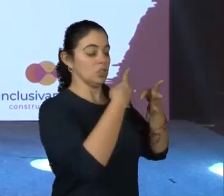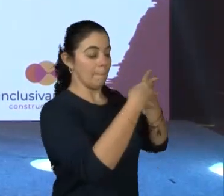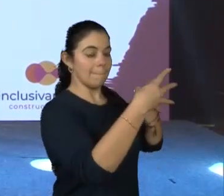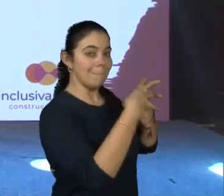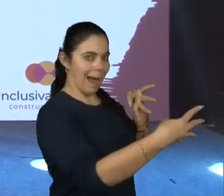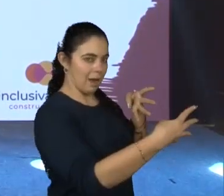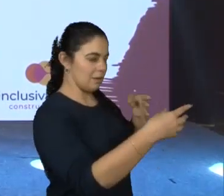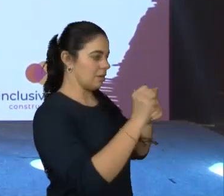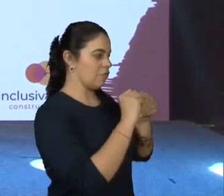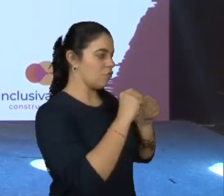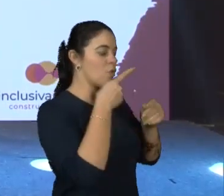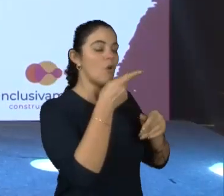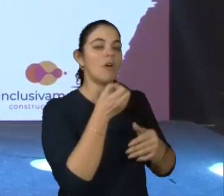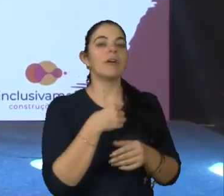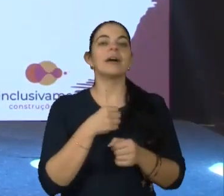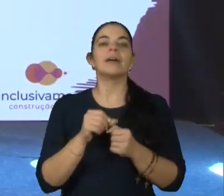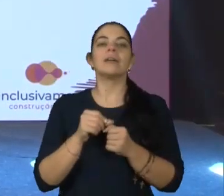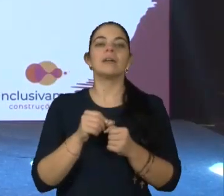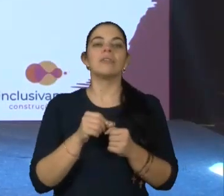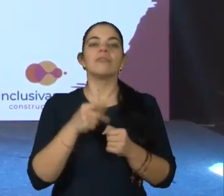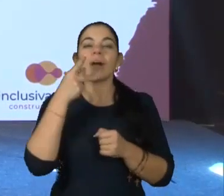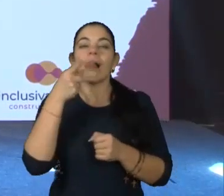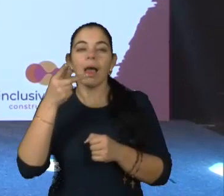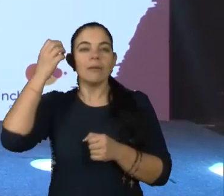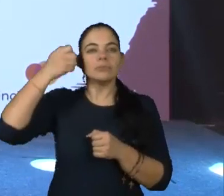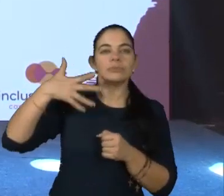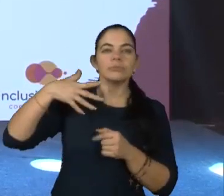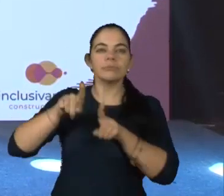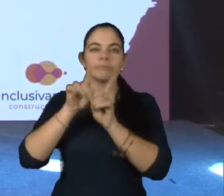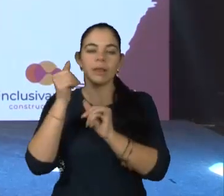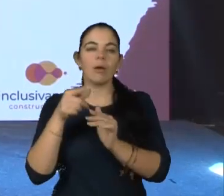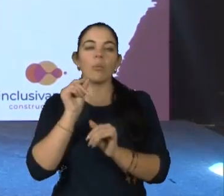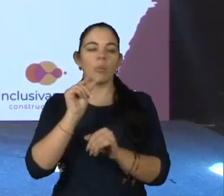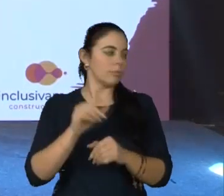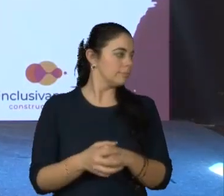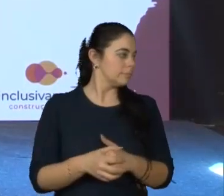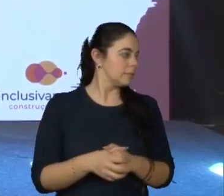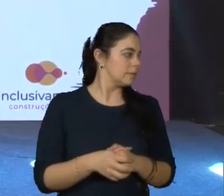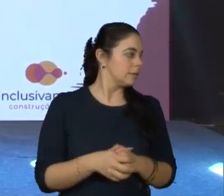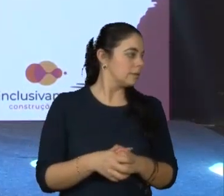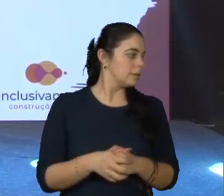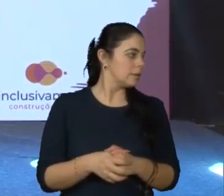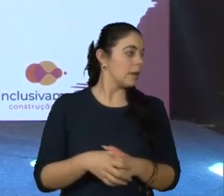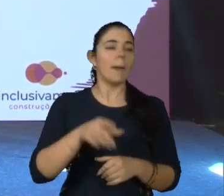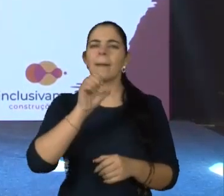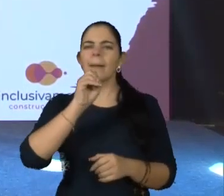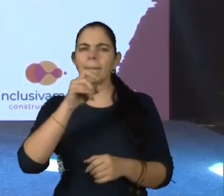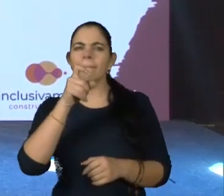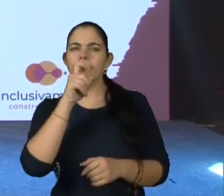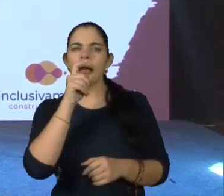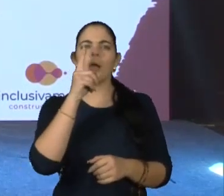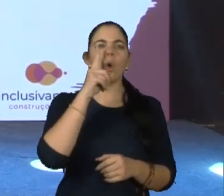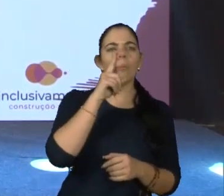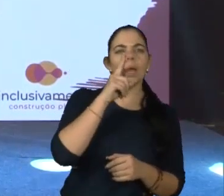Eu vou descrevendo enquanto eu falo sobre eles, tá bom? Então, a primeira pergunta é se era pai ou mãe. Por que pai ou mãe?